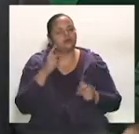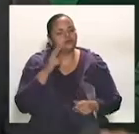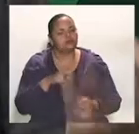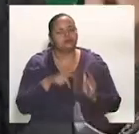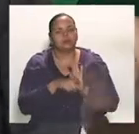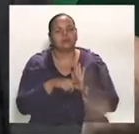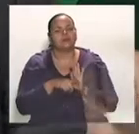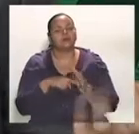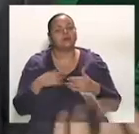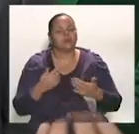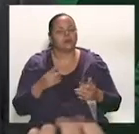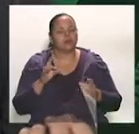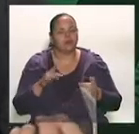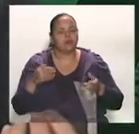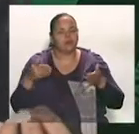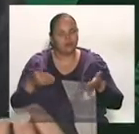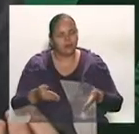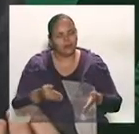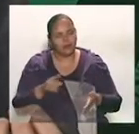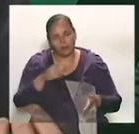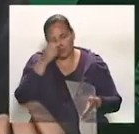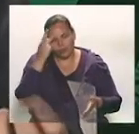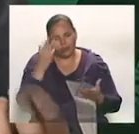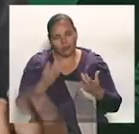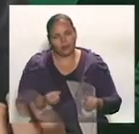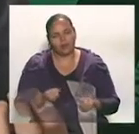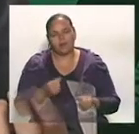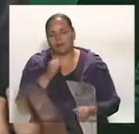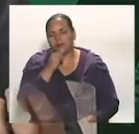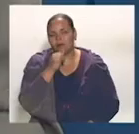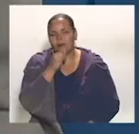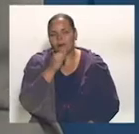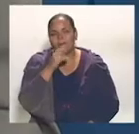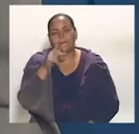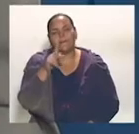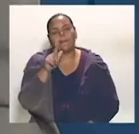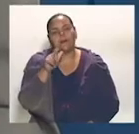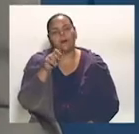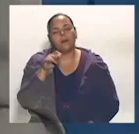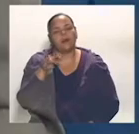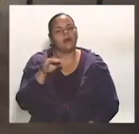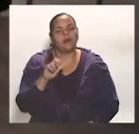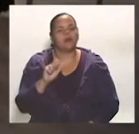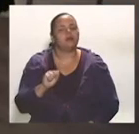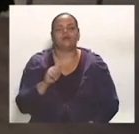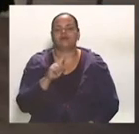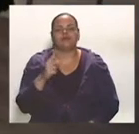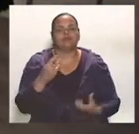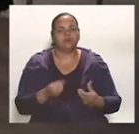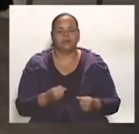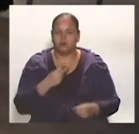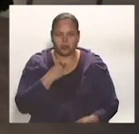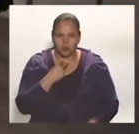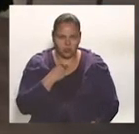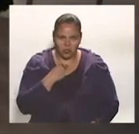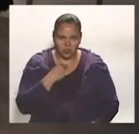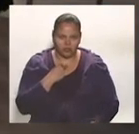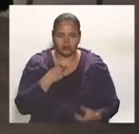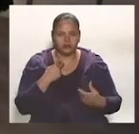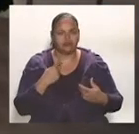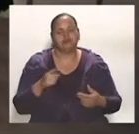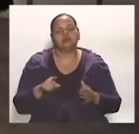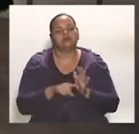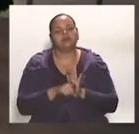Por quê? Esse programa só se aplica a quem adere. O Palmeiras, por exemplo, não aderiu. Então, Mas ele não pode ser fiscalizado, por exemplo, não